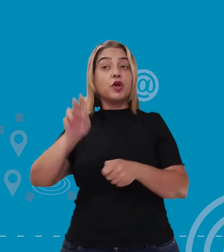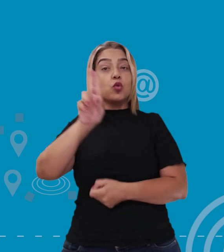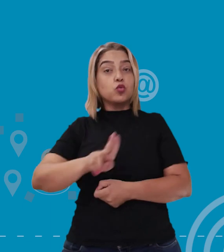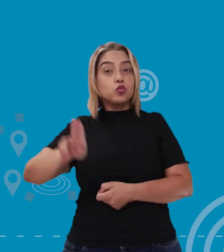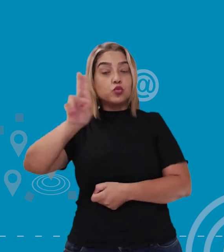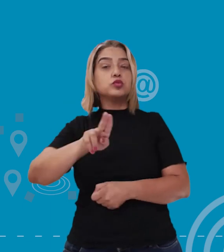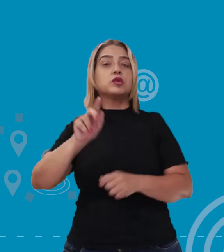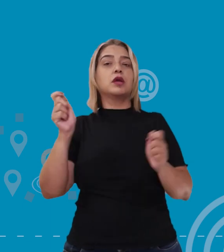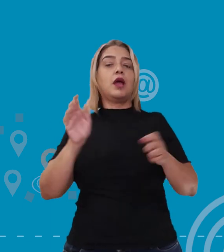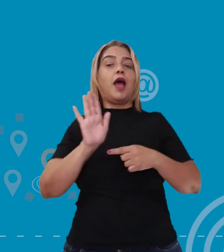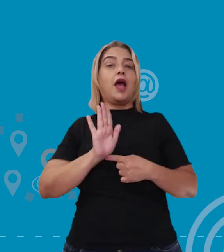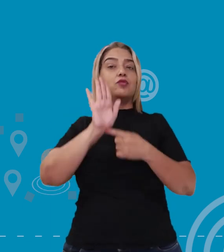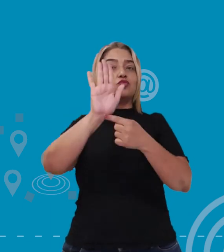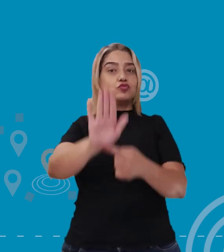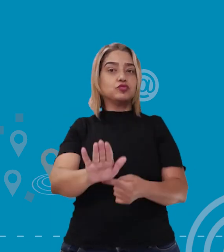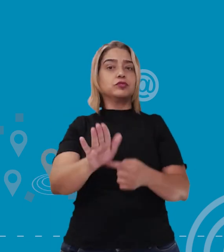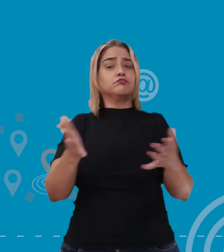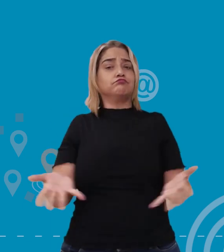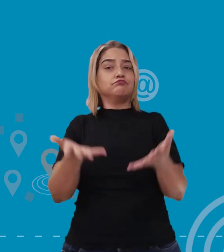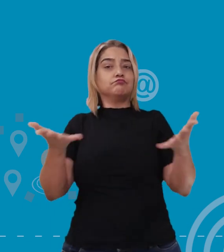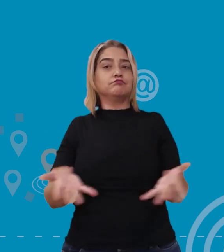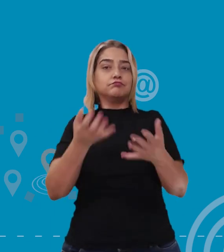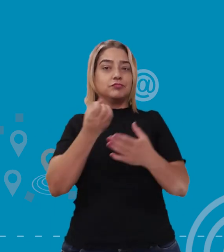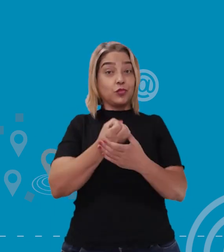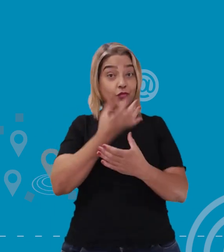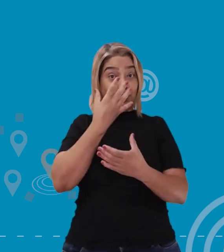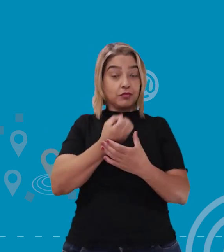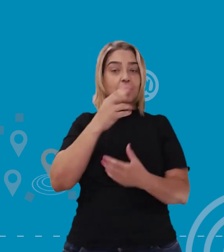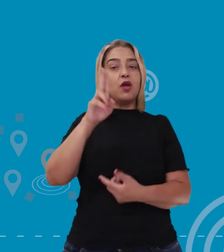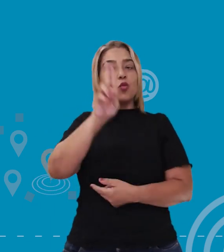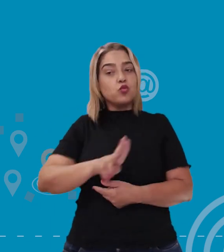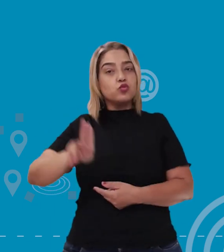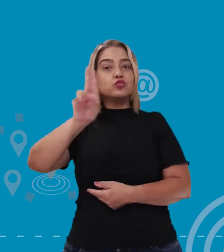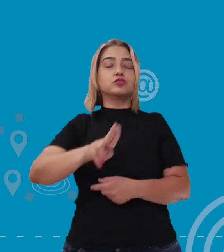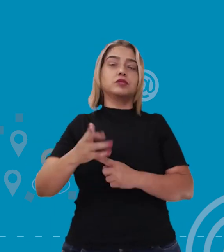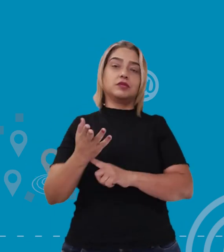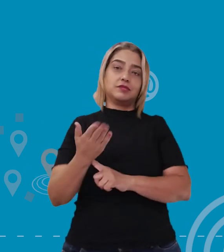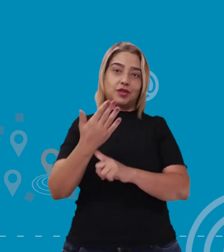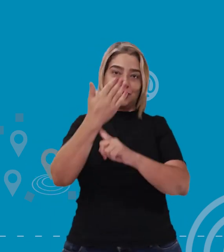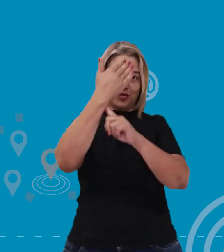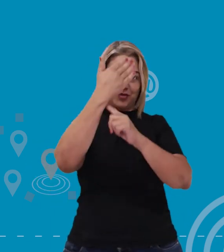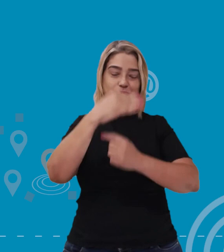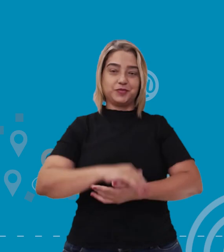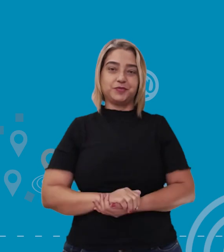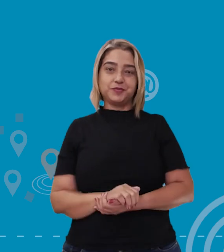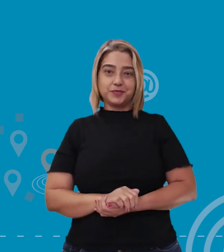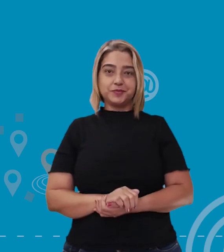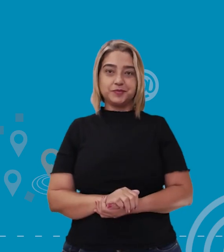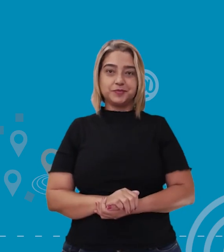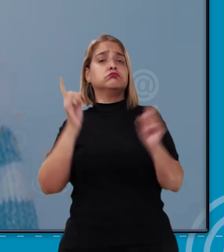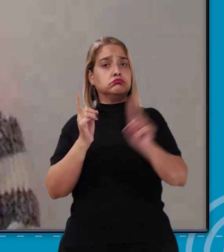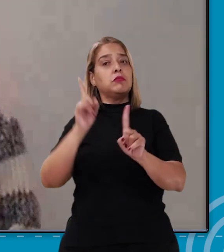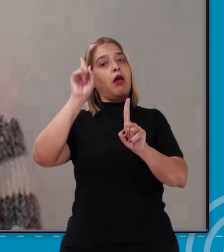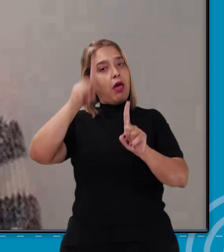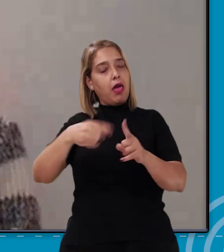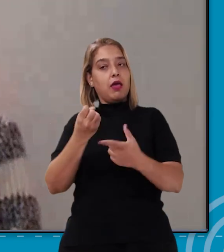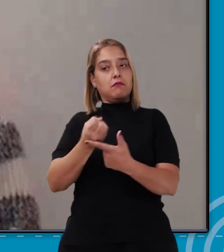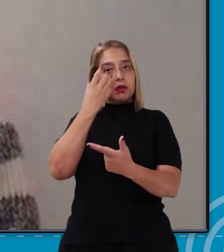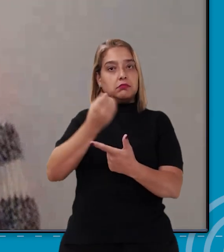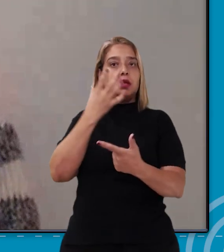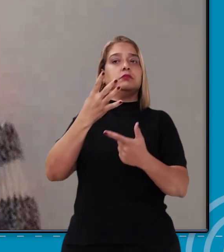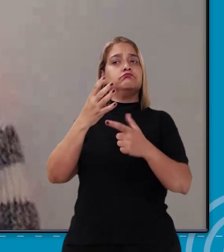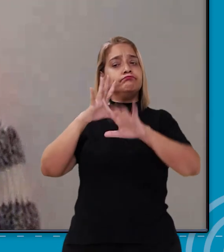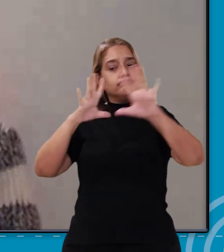para promover a alfabetização com o uso das tecnologias digitais? Falar um